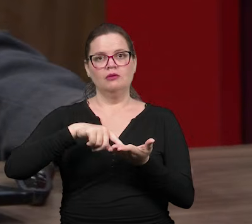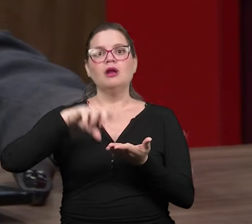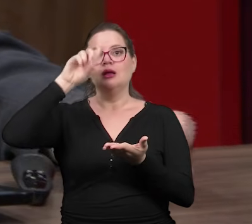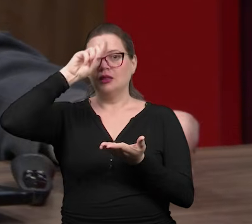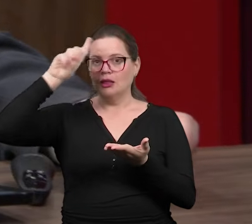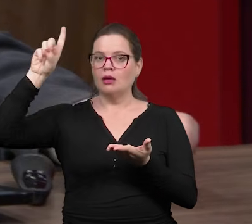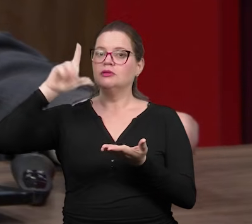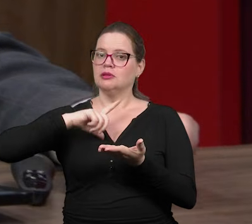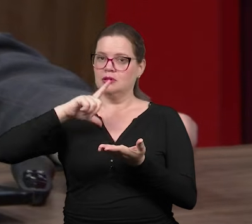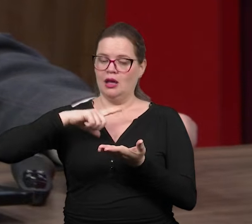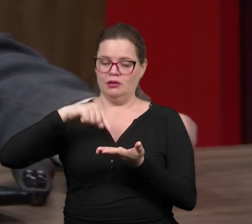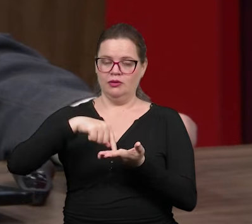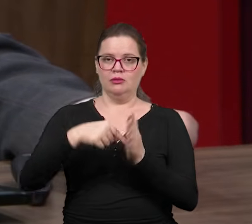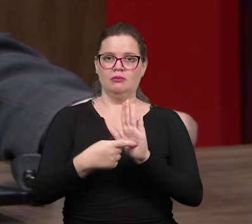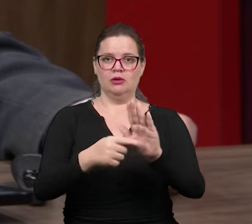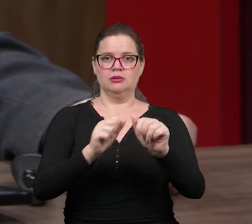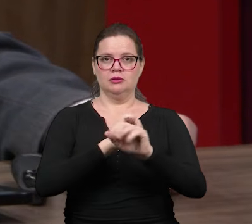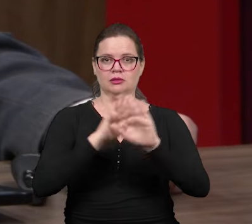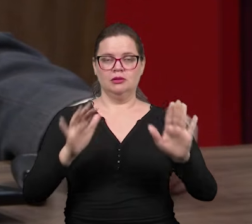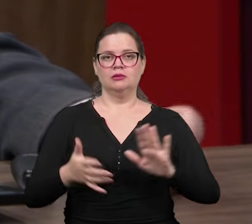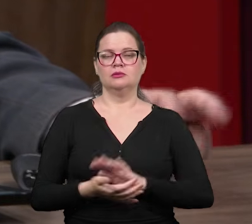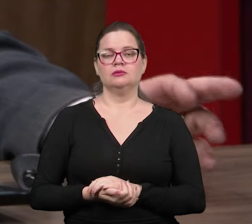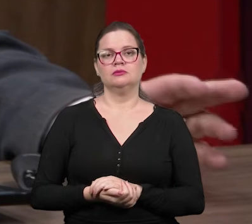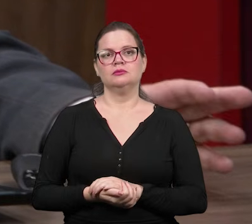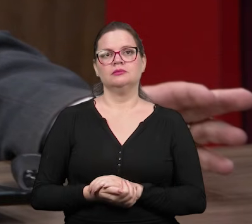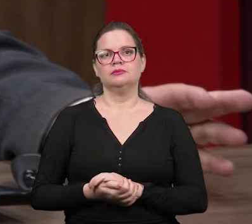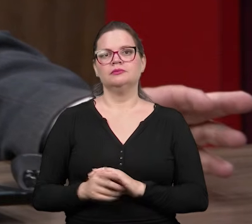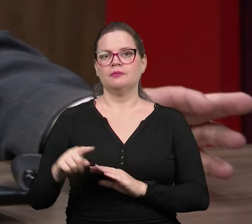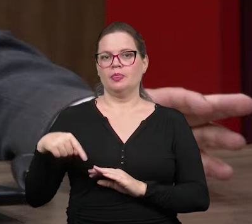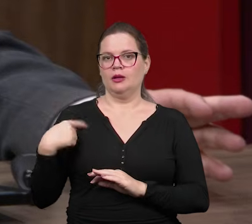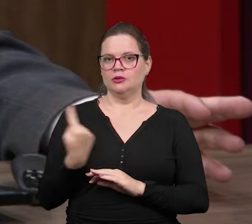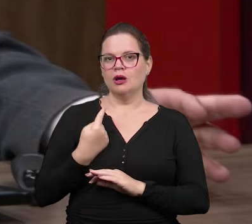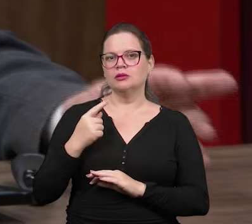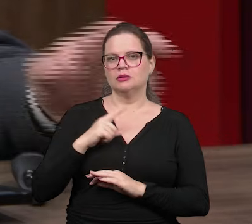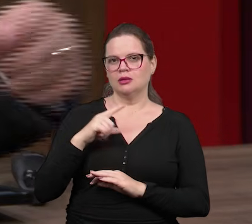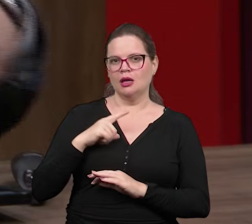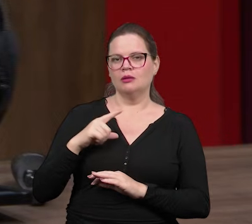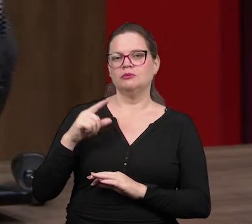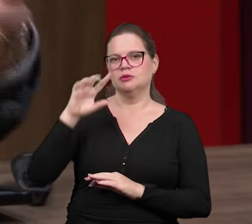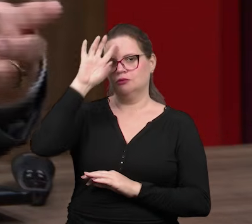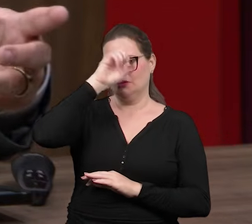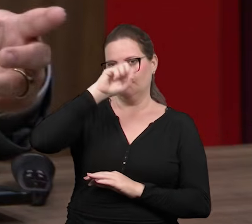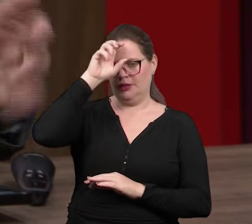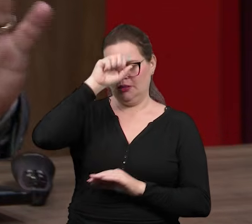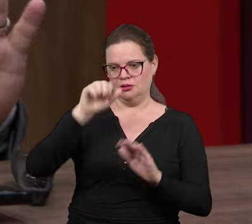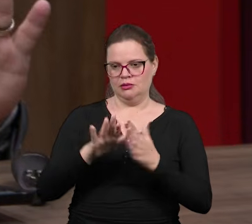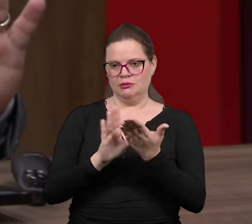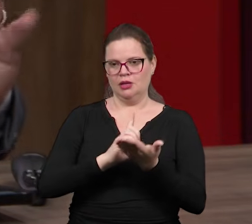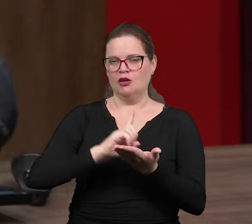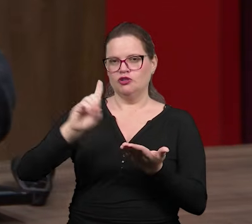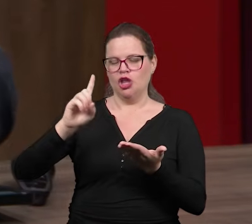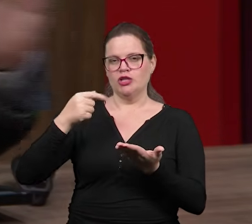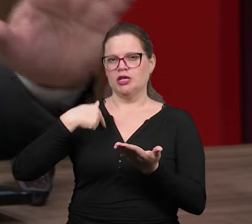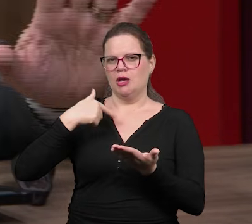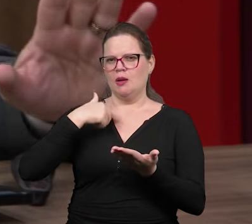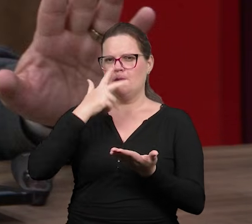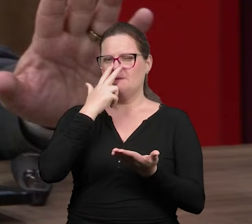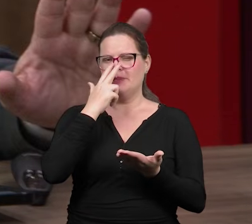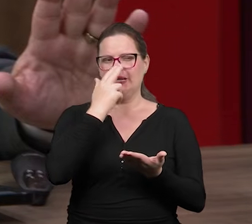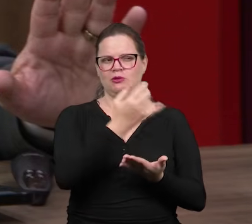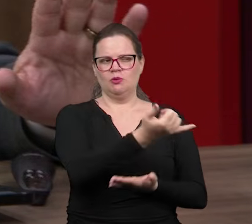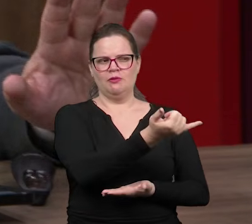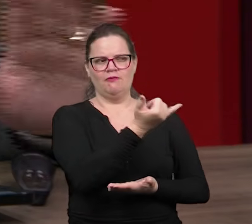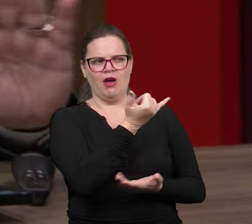fé estabelecida na palavra, nós não ficamos confundidos. E quando nos apresenta uma outra coisa, eu vou, opa, isso aí não é a